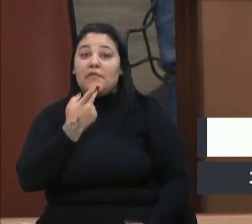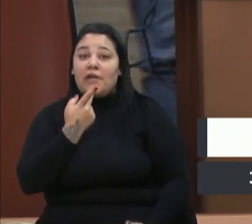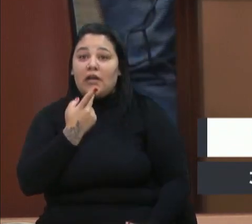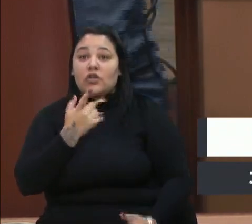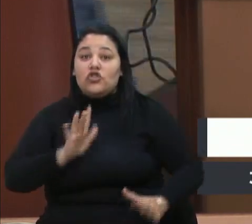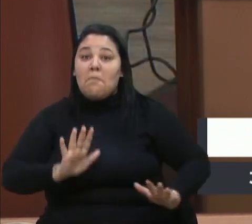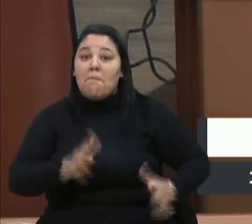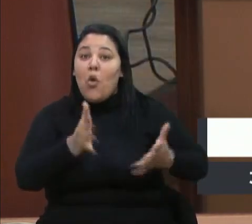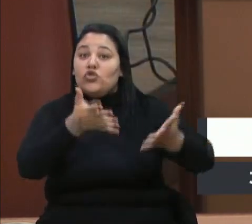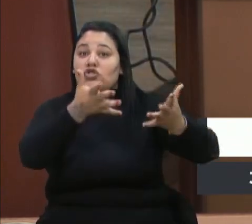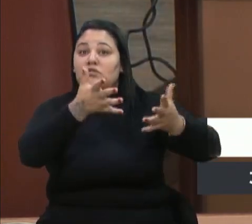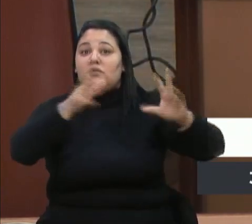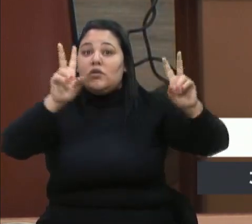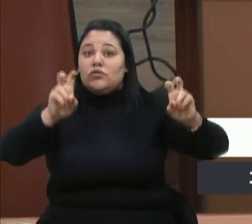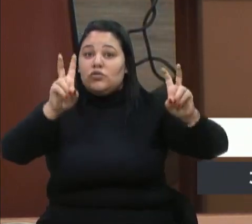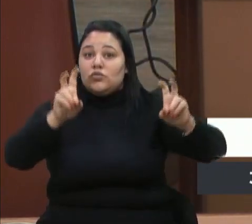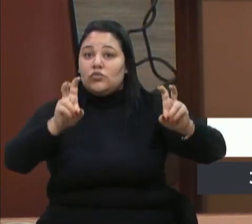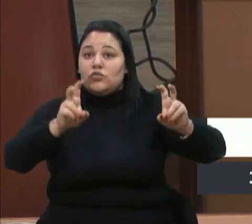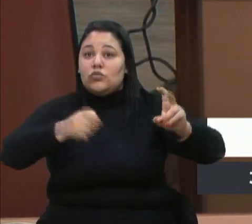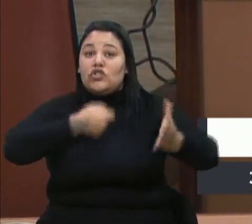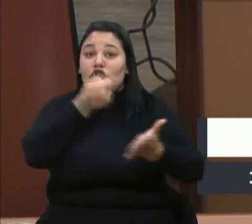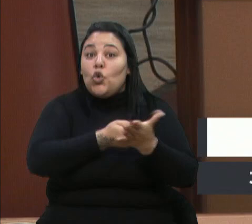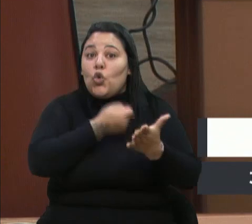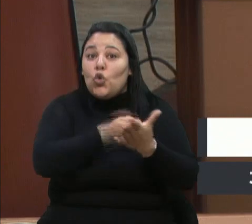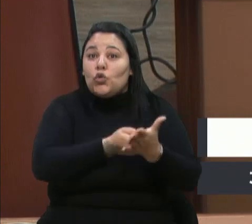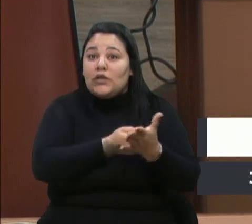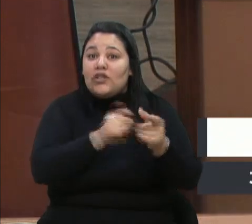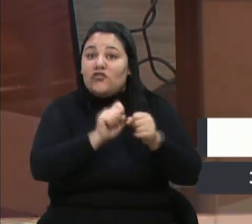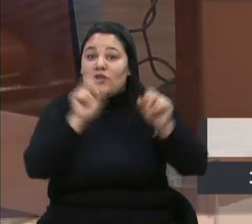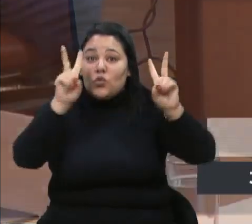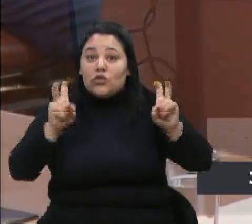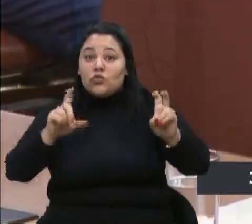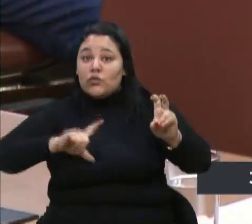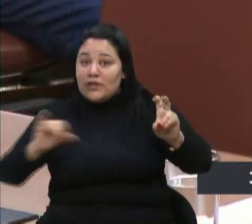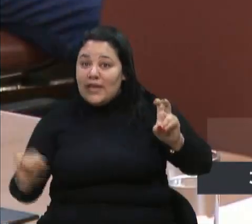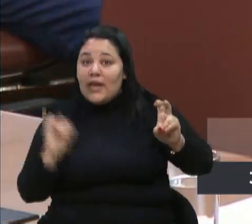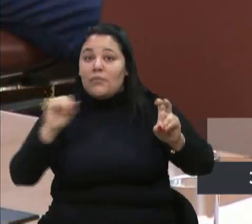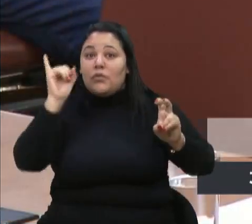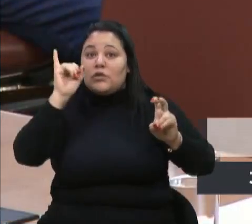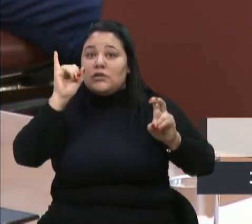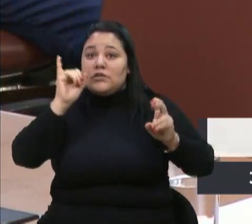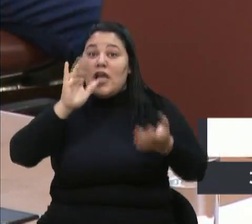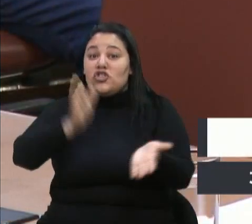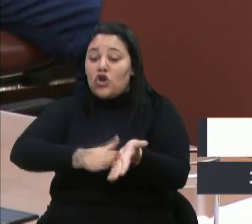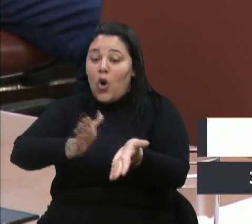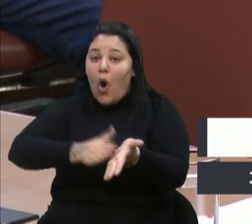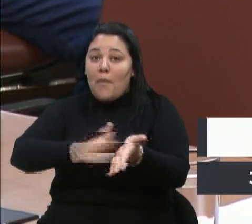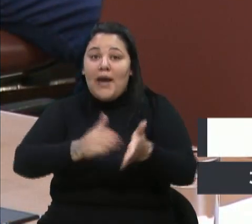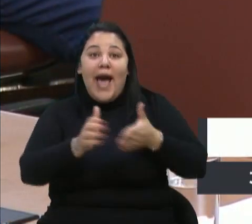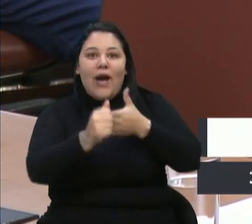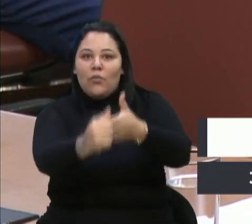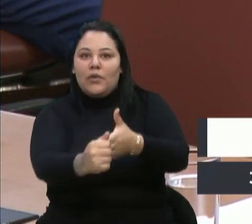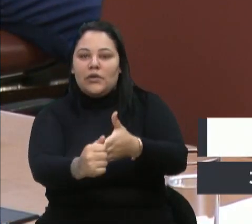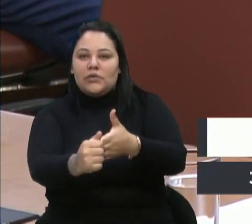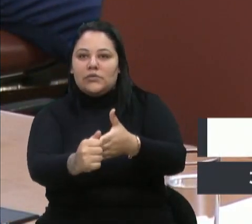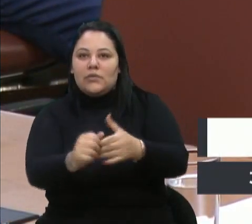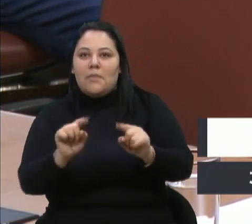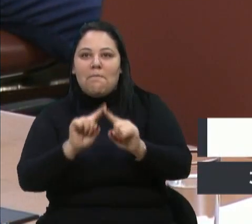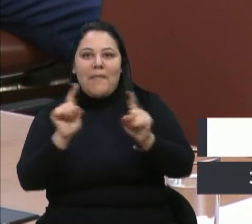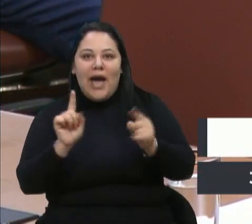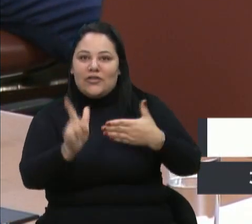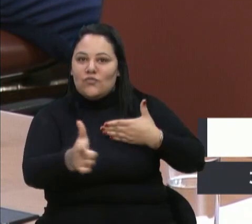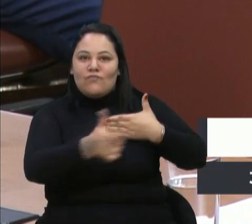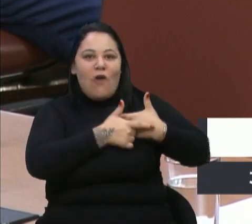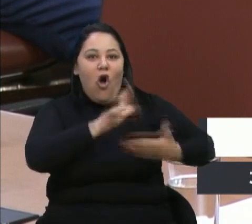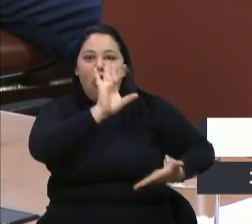os assuntos, faz com que as pautas tenham, né, a devida importância, a gente cobra, a gente fiscaliza, mas não, o vereador não